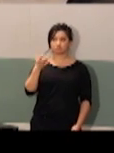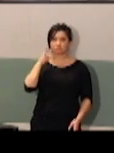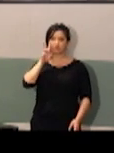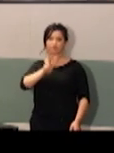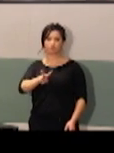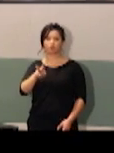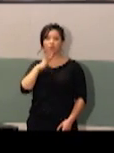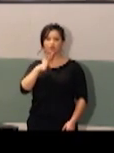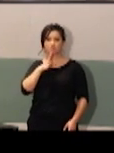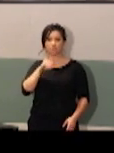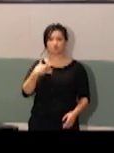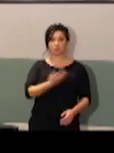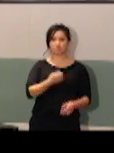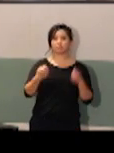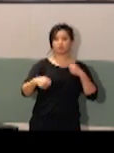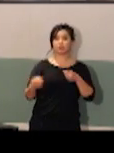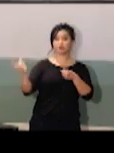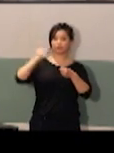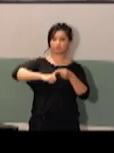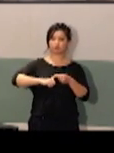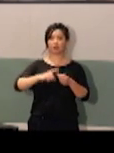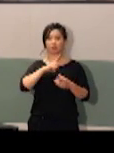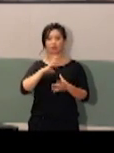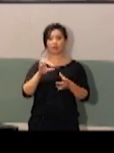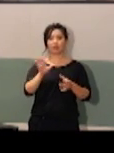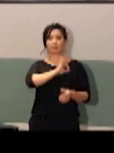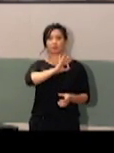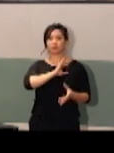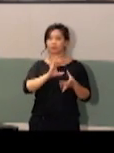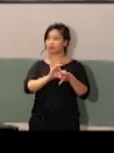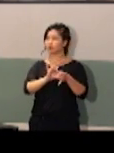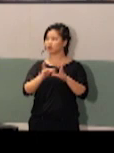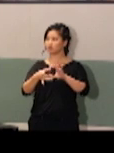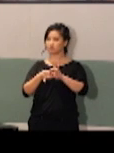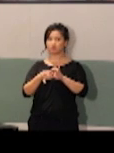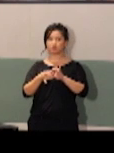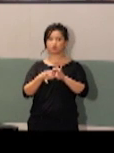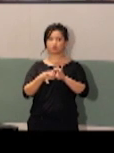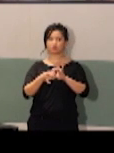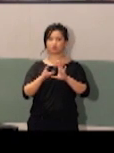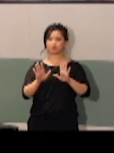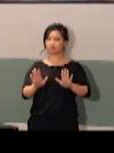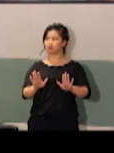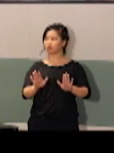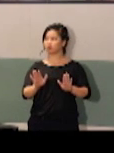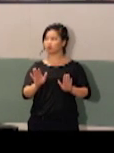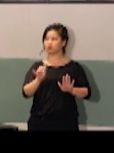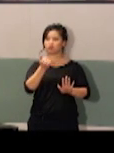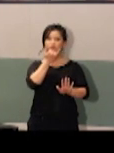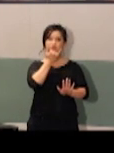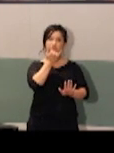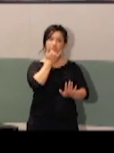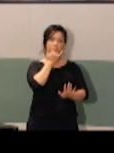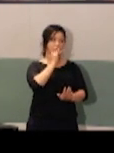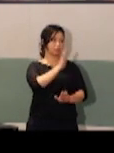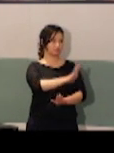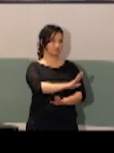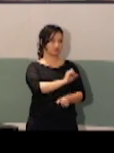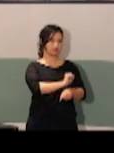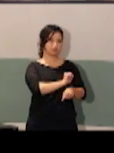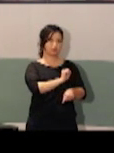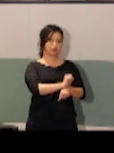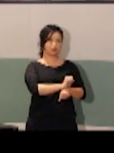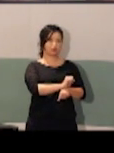polícias, temos que voltar a ter policiamento ostensivo nas ruas. Candidato, perdão, por favor, o cronômetro aqui não está funcionando. Por